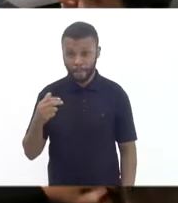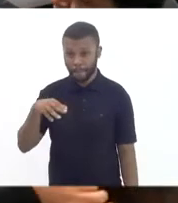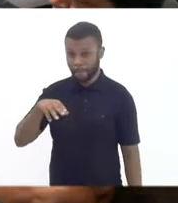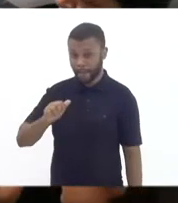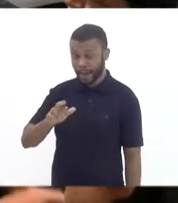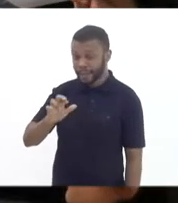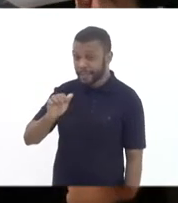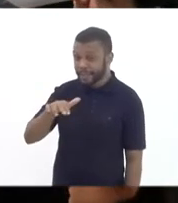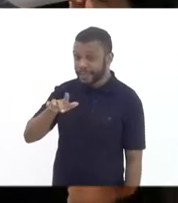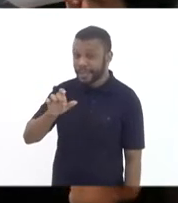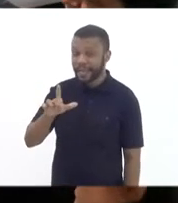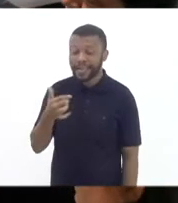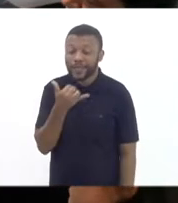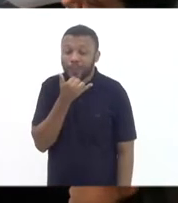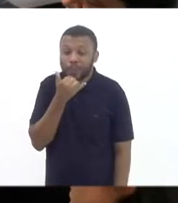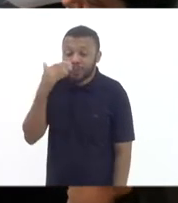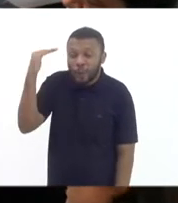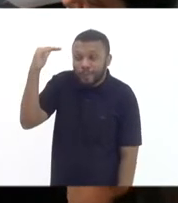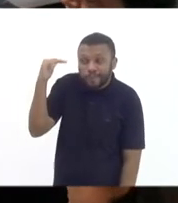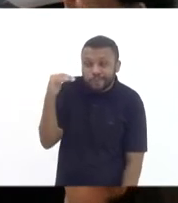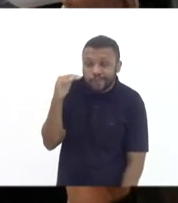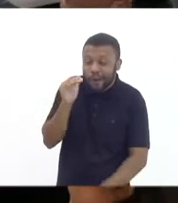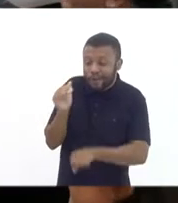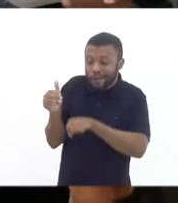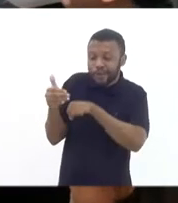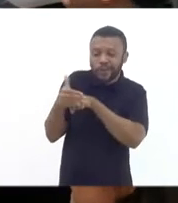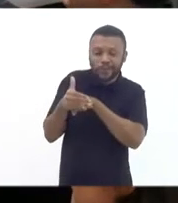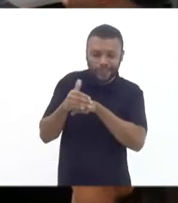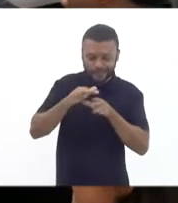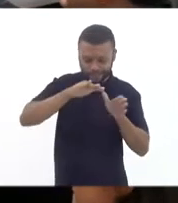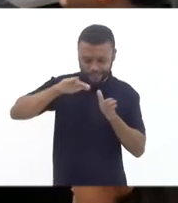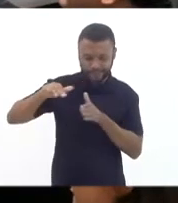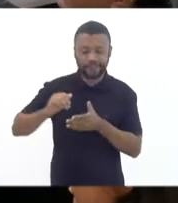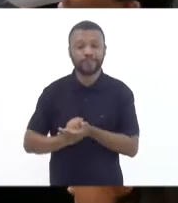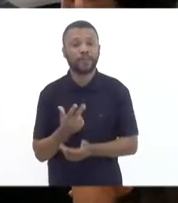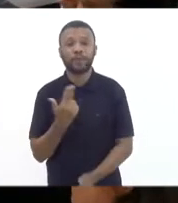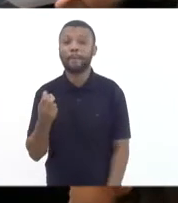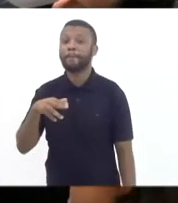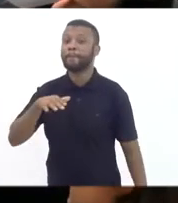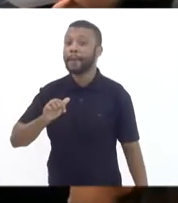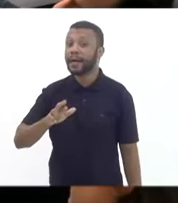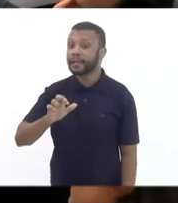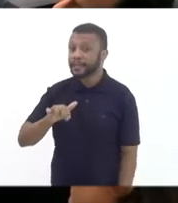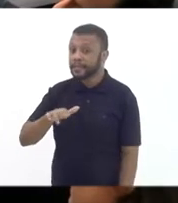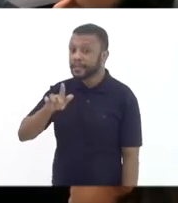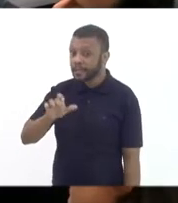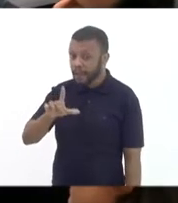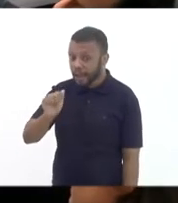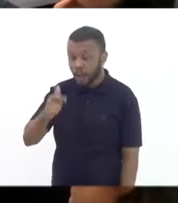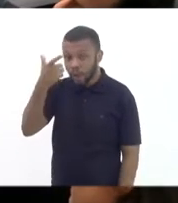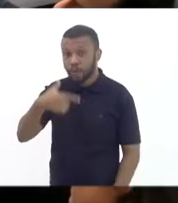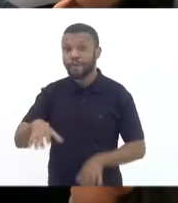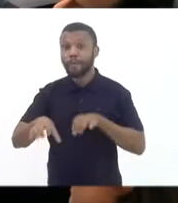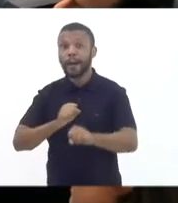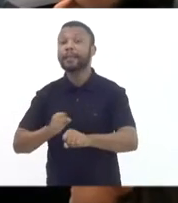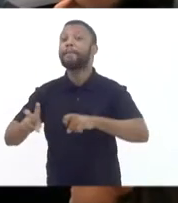eu sou baixinha, né? Aí eu fico escondida aqui. Meu nome é Maria Ângela Freitas de Almeida Souza. Eu sou médica